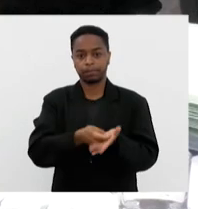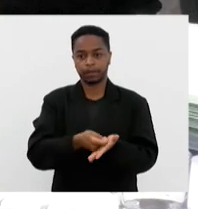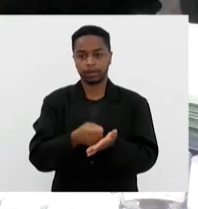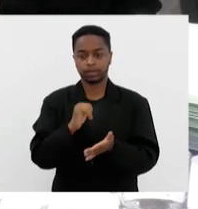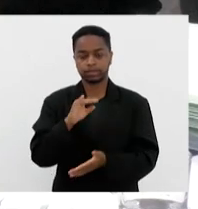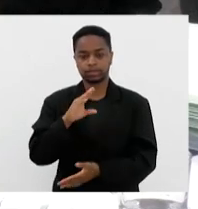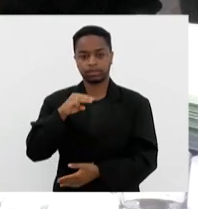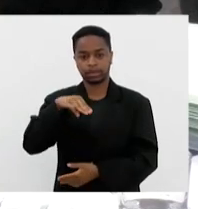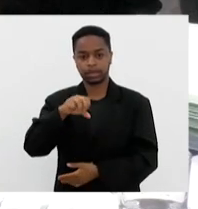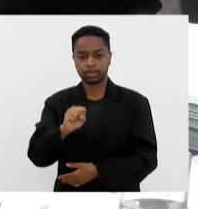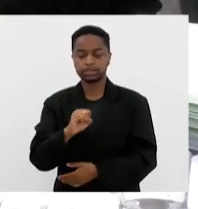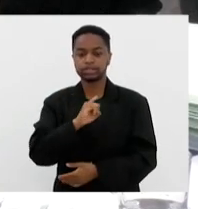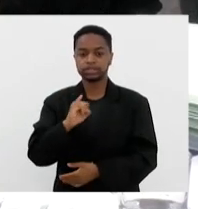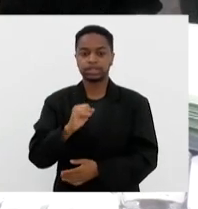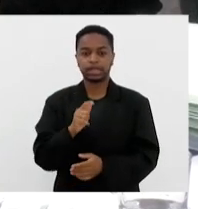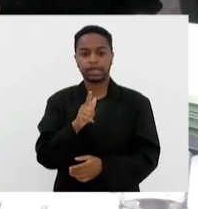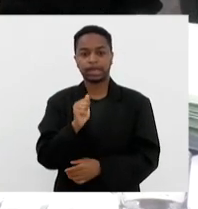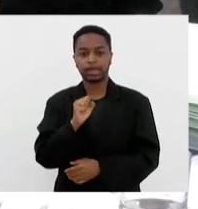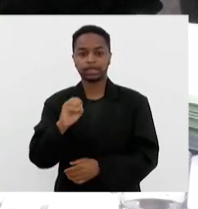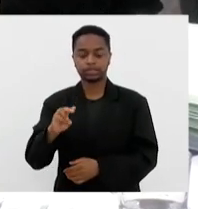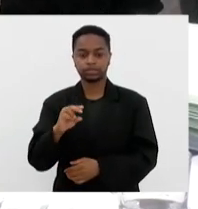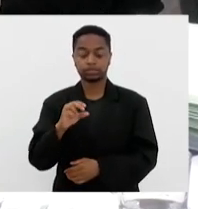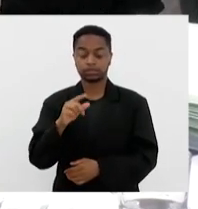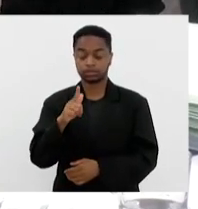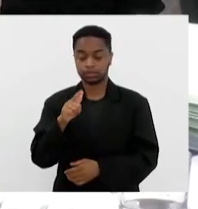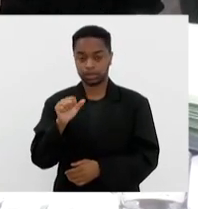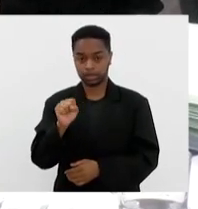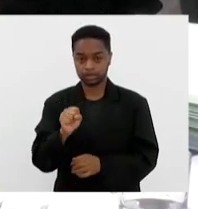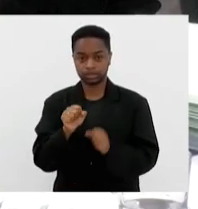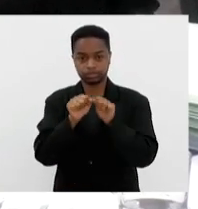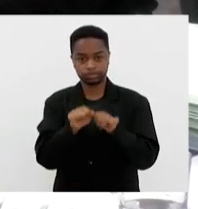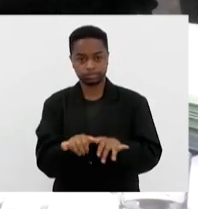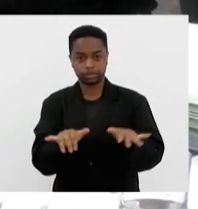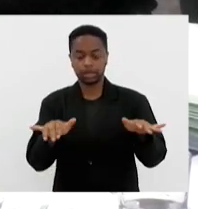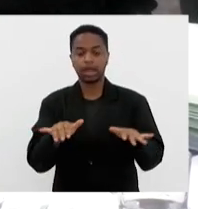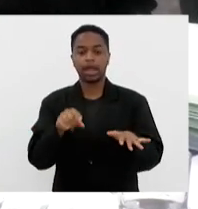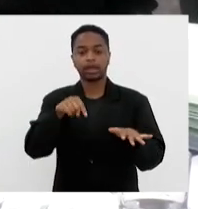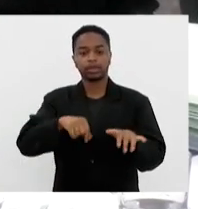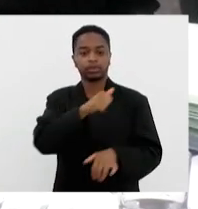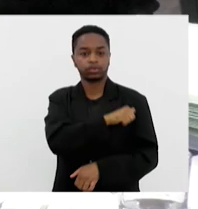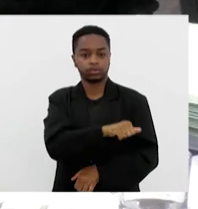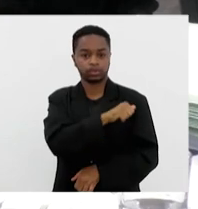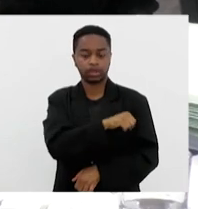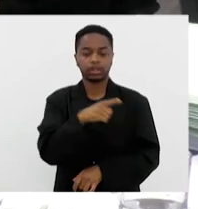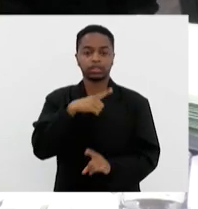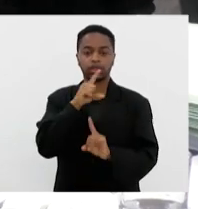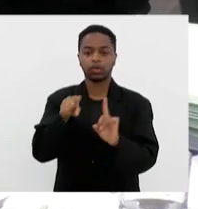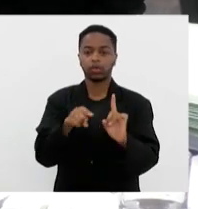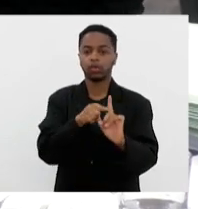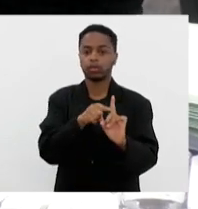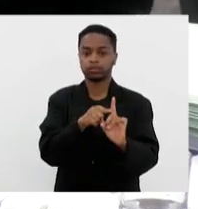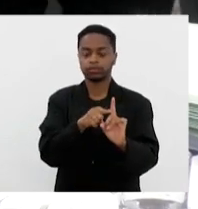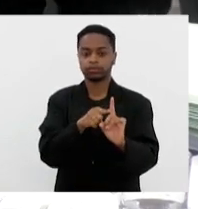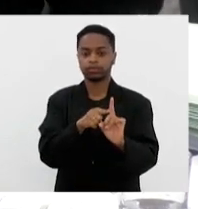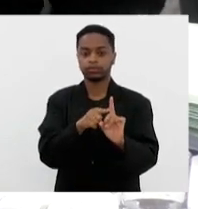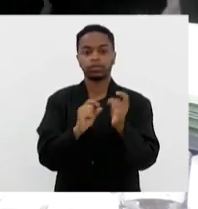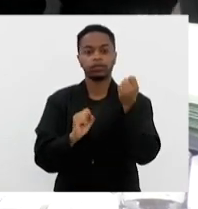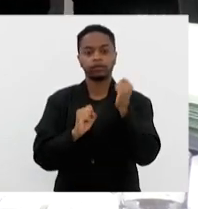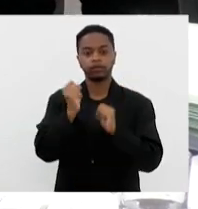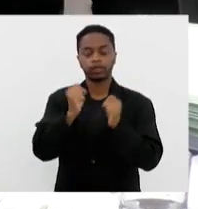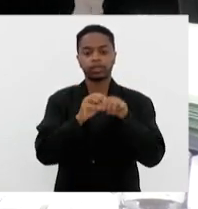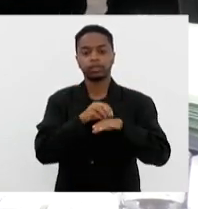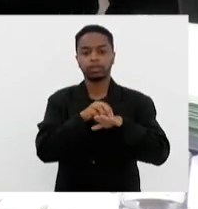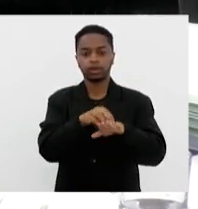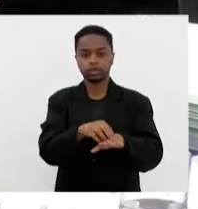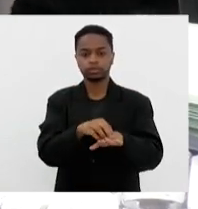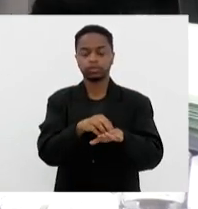de Gás Natural, às empresas instaladas ou que vierem se instalar no âmbito do Estado do Rio de Janeiro, que tenham por objetivo a fabricação de transporte